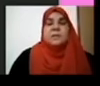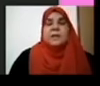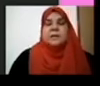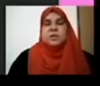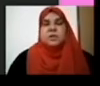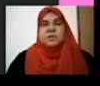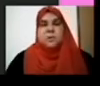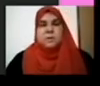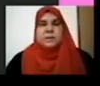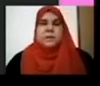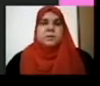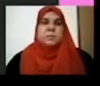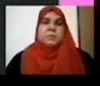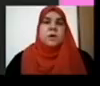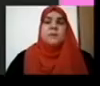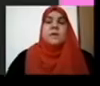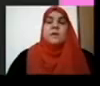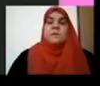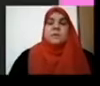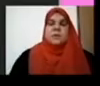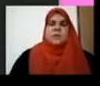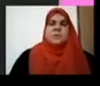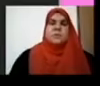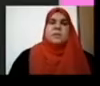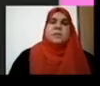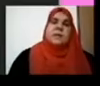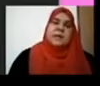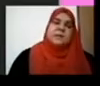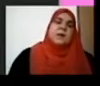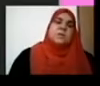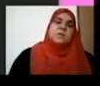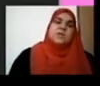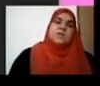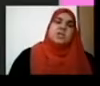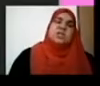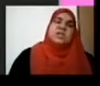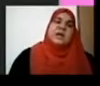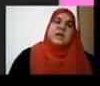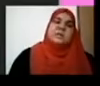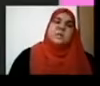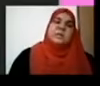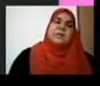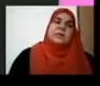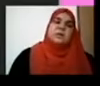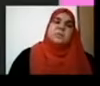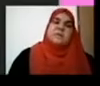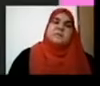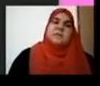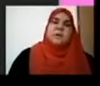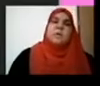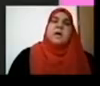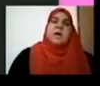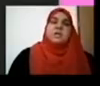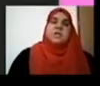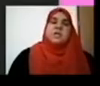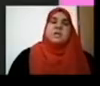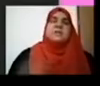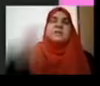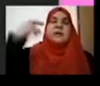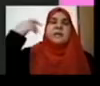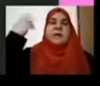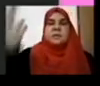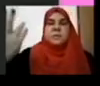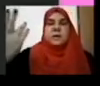raiz quadrada de x ao quadrado sobre 9, vai dar x sobre 3. Quando a gente tira a raiz quadrada de uma fração, a gente